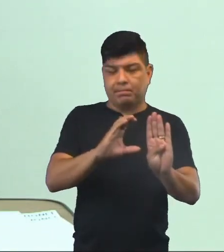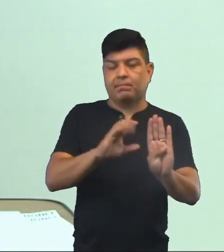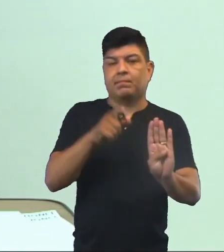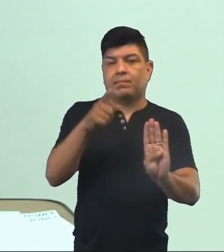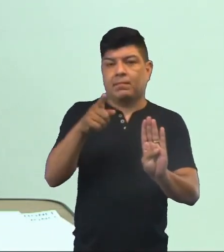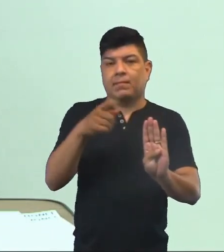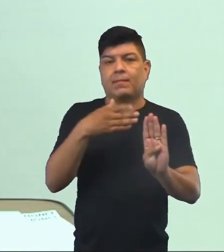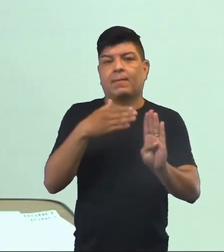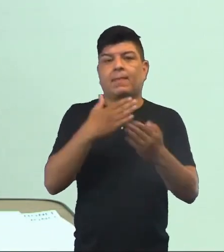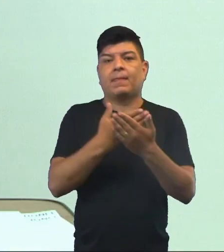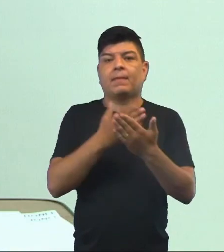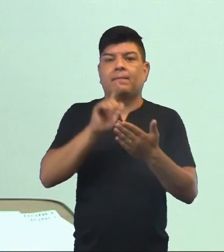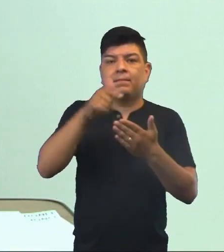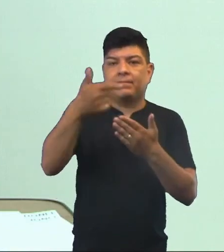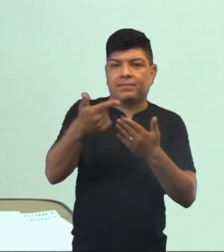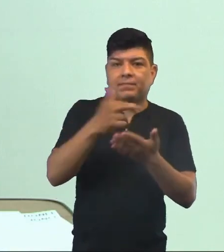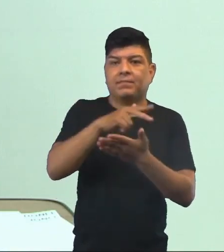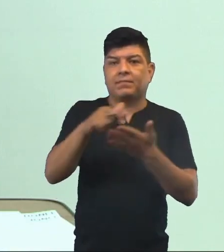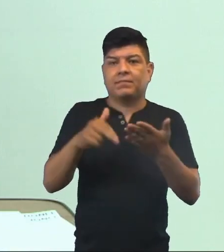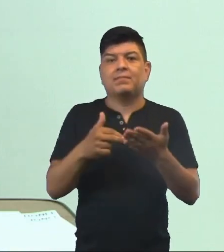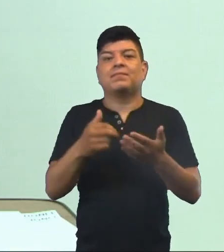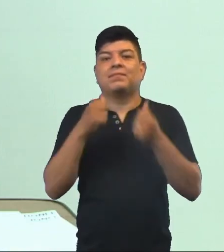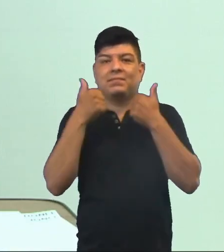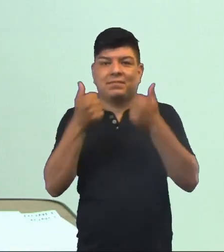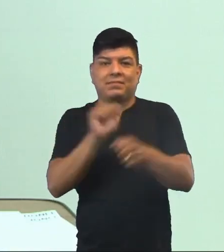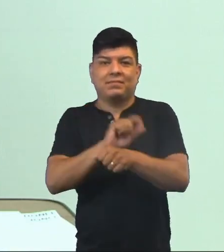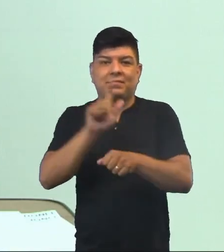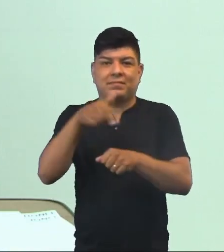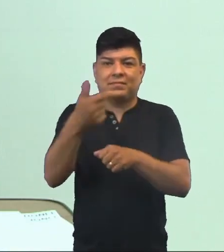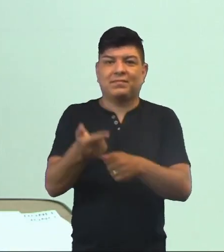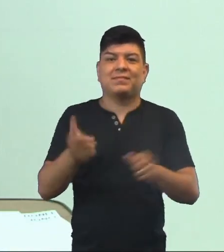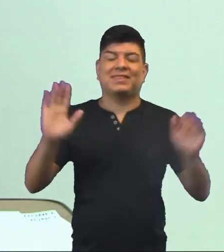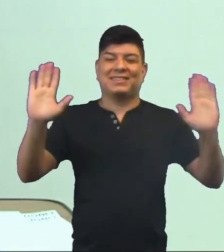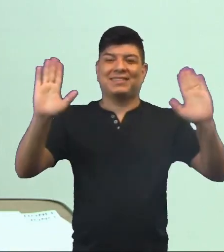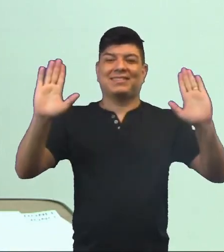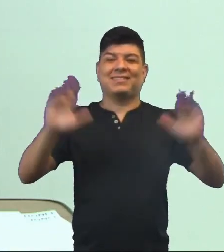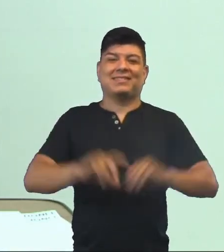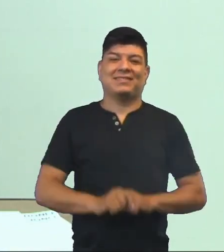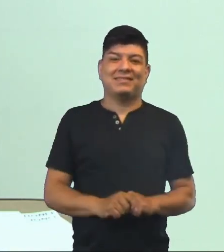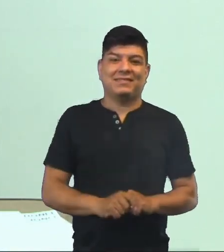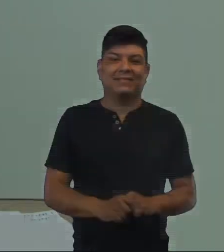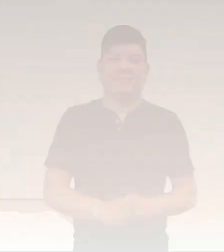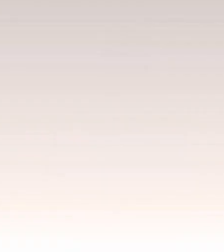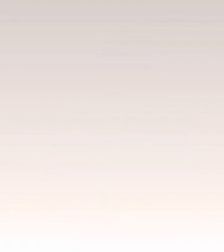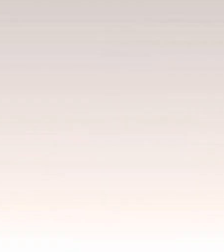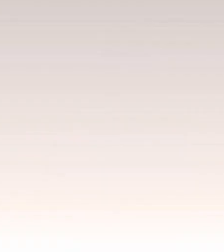Eduque para você ter acesso a essa aula e muitas outras, tá bom? Eu te aguardo na próxima. Tchau, tchau.